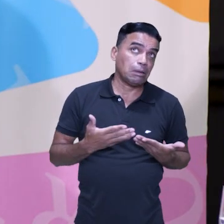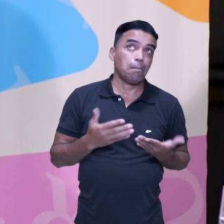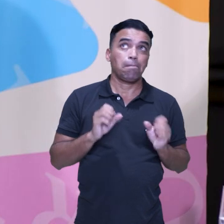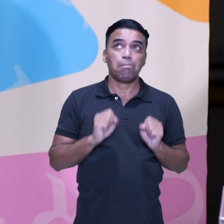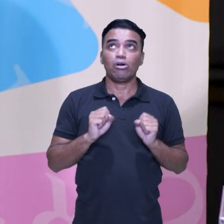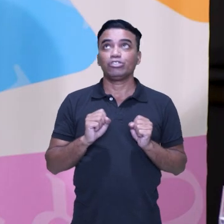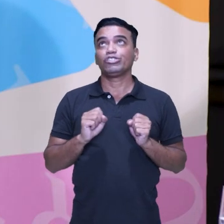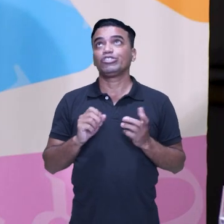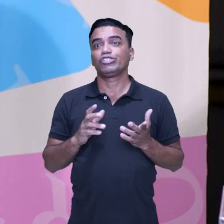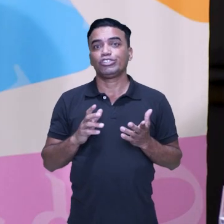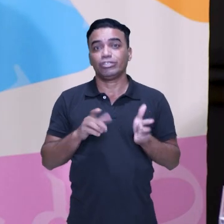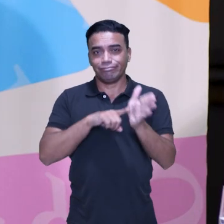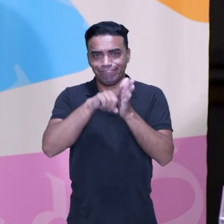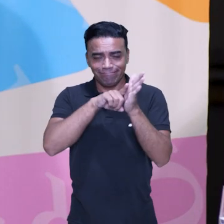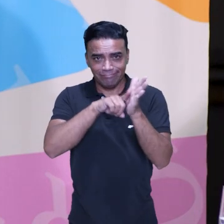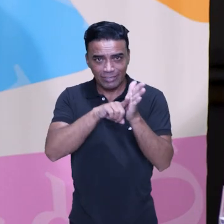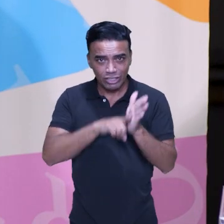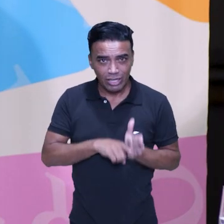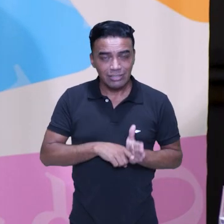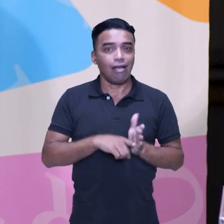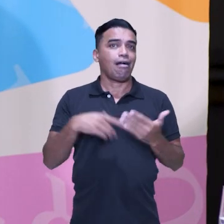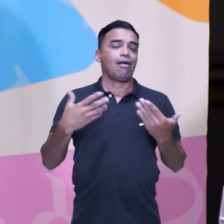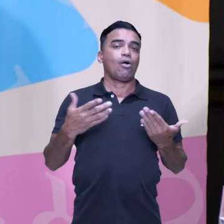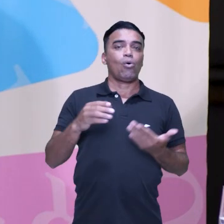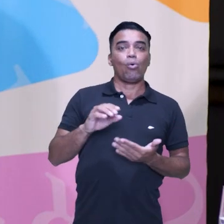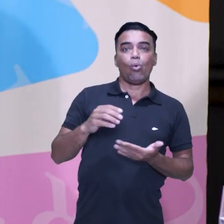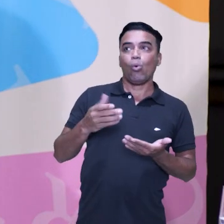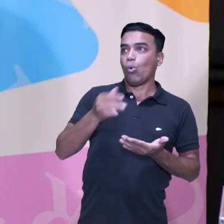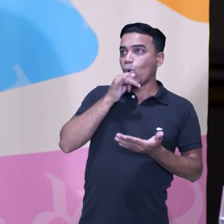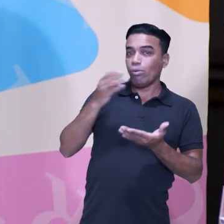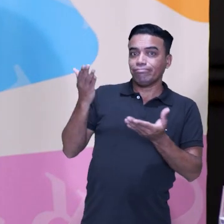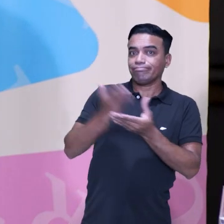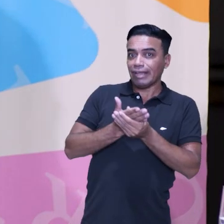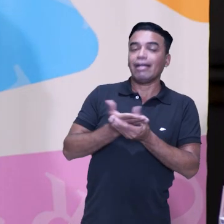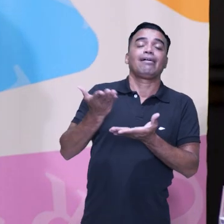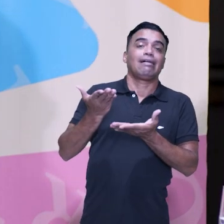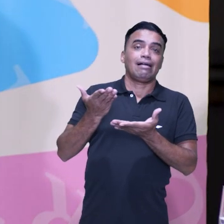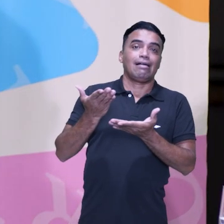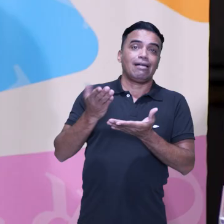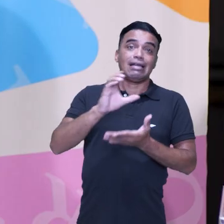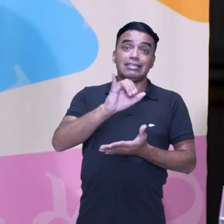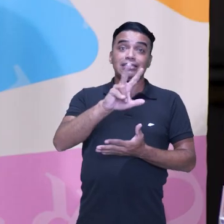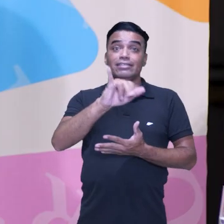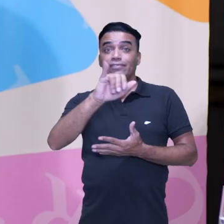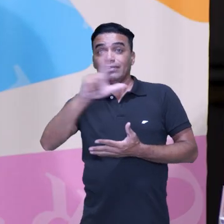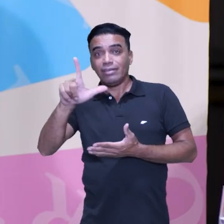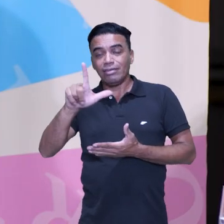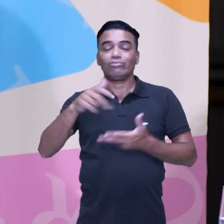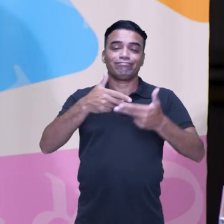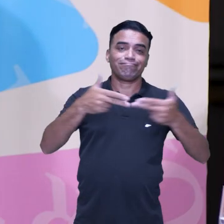seja com investigações, com ajuizamento de ações civis públicas, de inquéritos